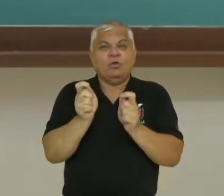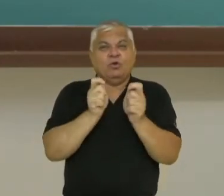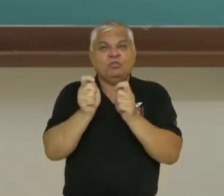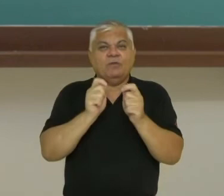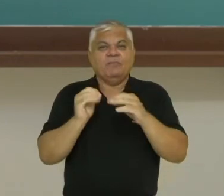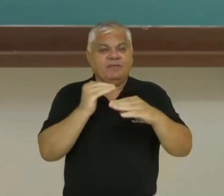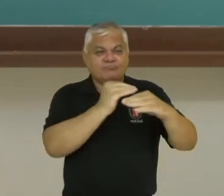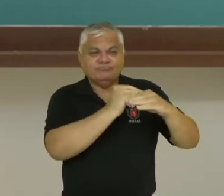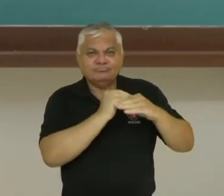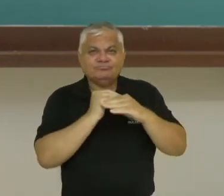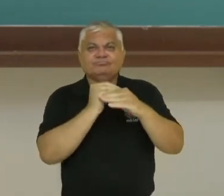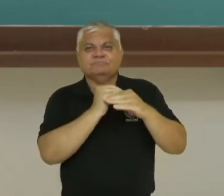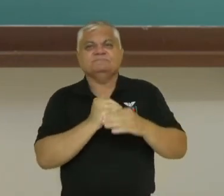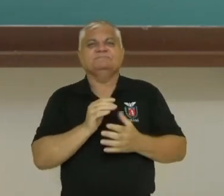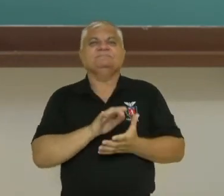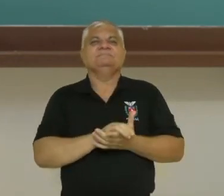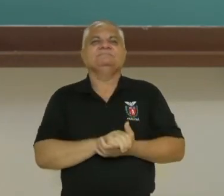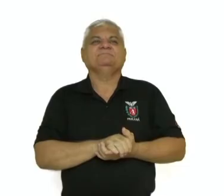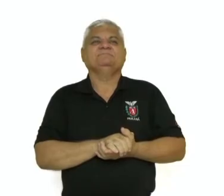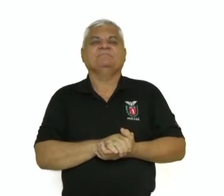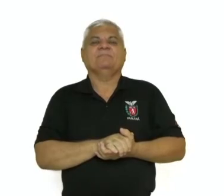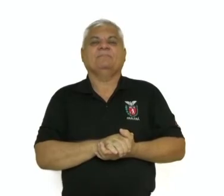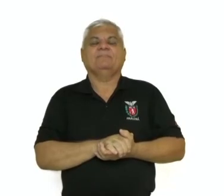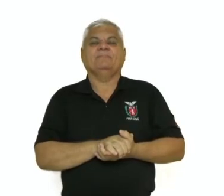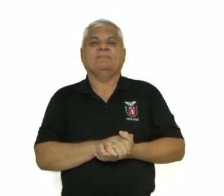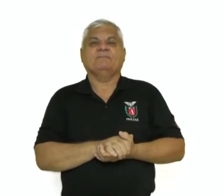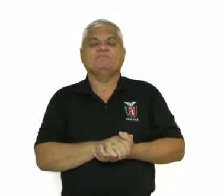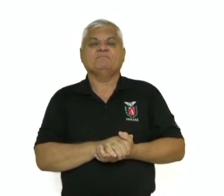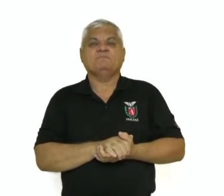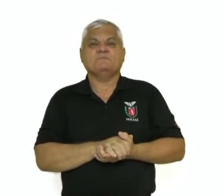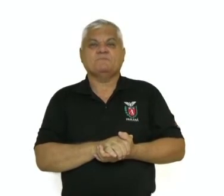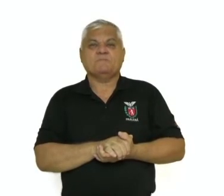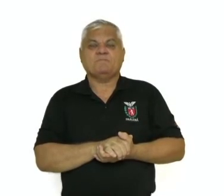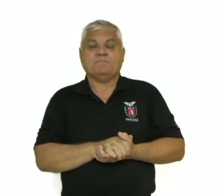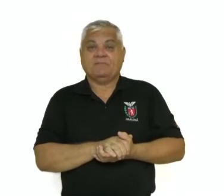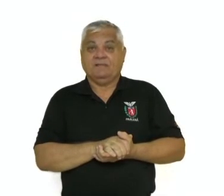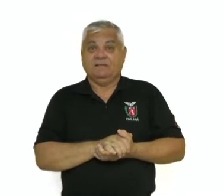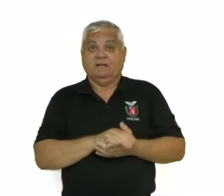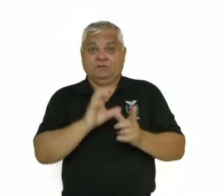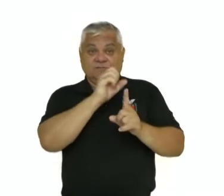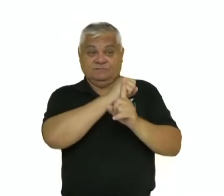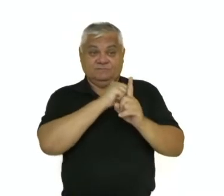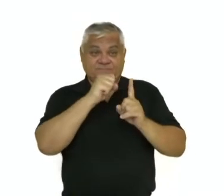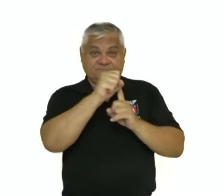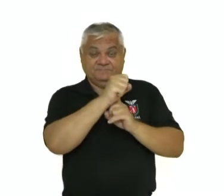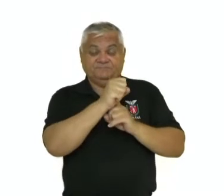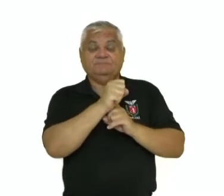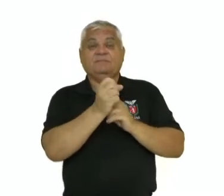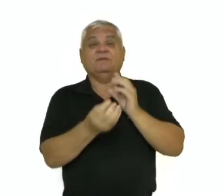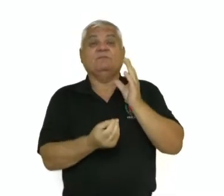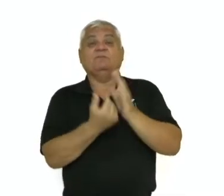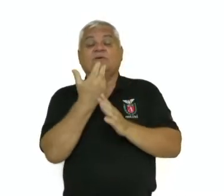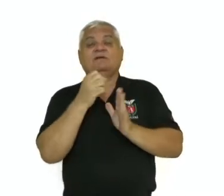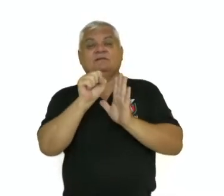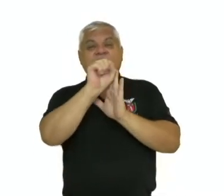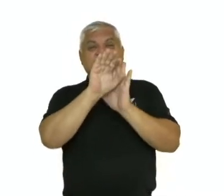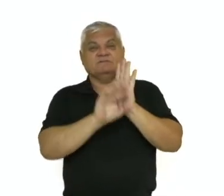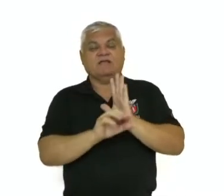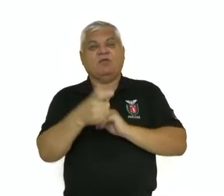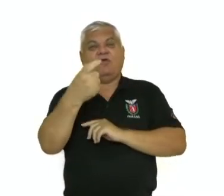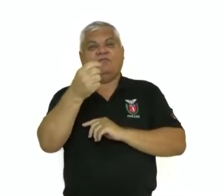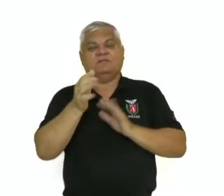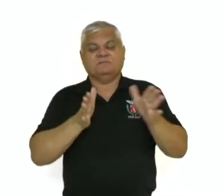socialista e assim por diante. A implantação do socialismo ocorreu somente no século XX, mais